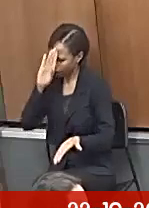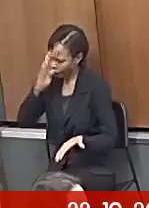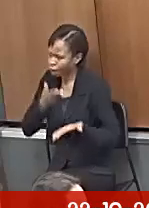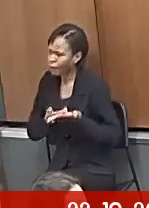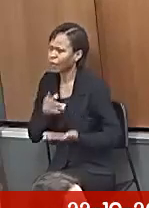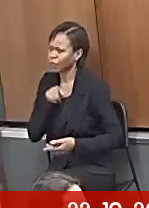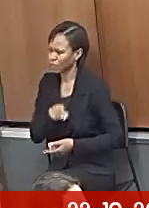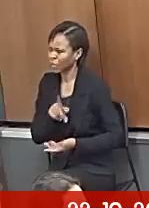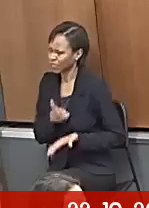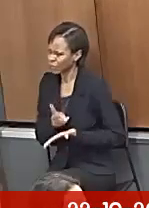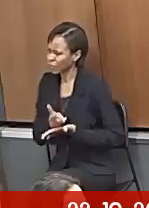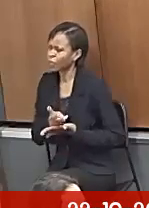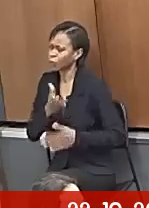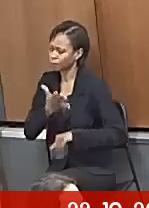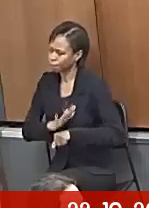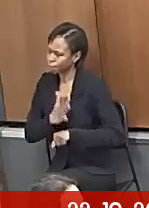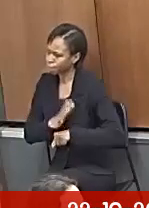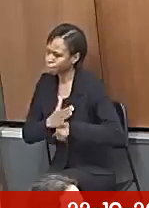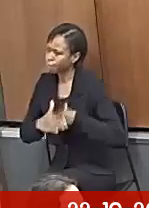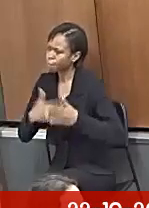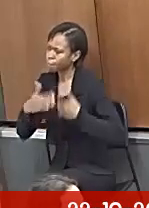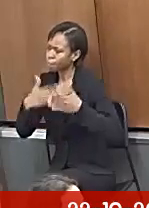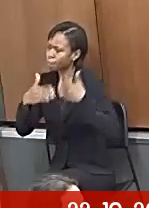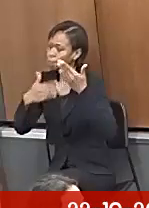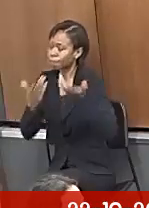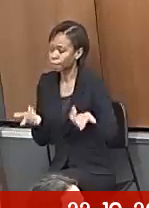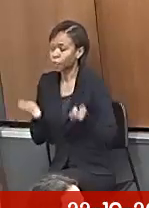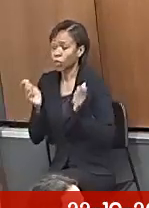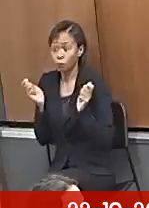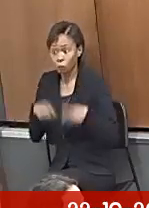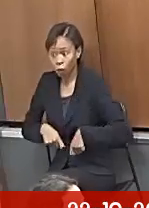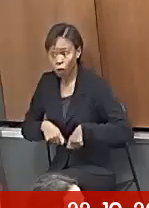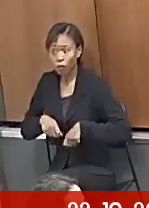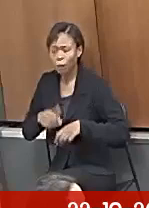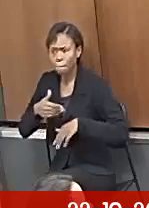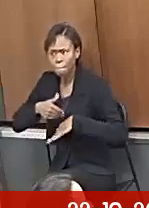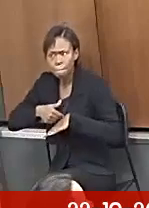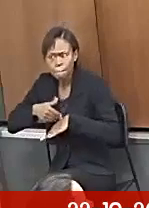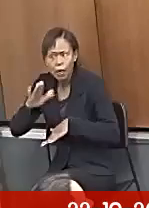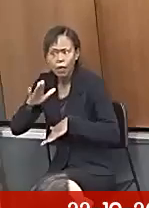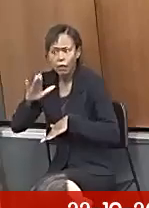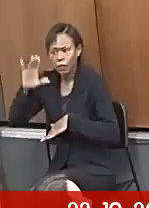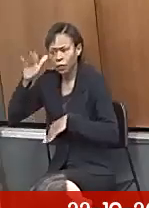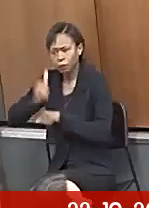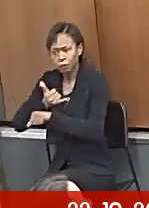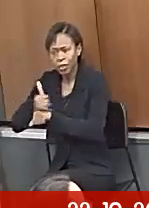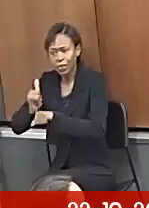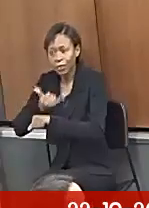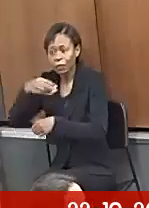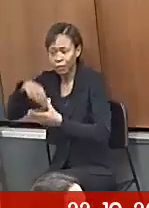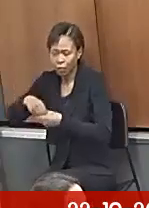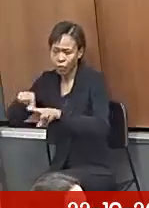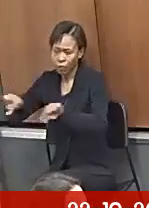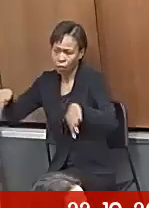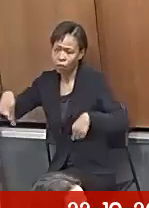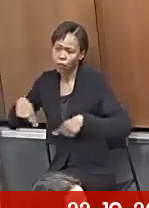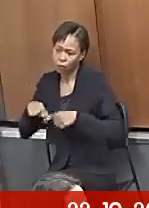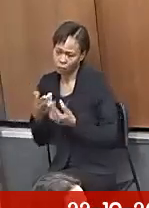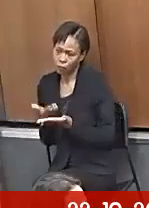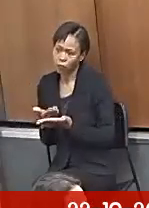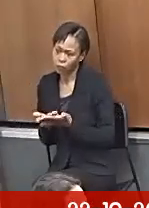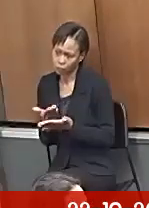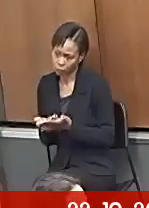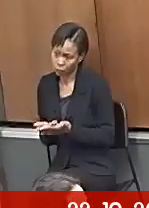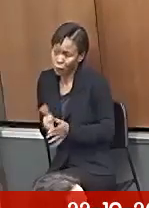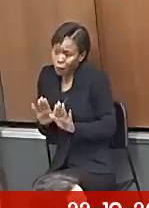e continuamente formado para que tenha um repertório apto a criar possibilidades em sala de aula, o que será dificílimo se essa